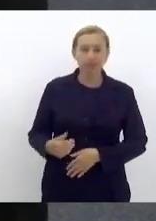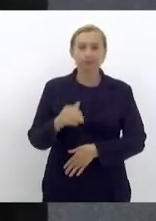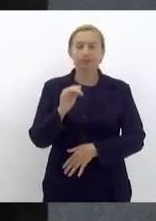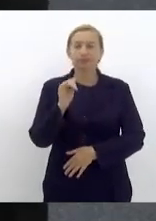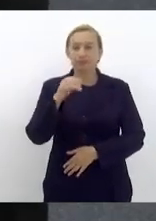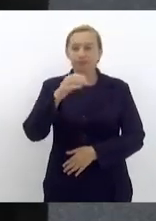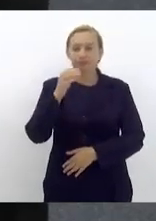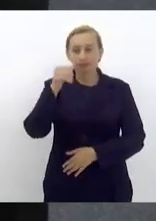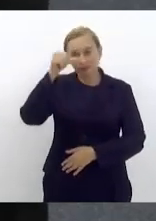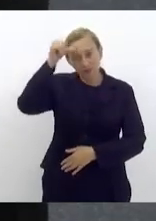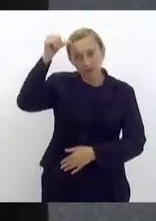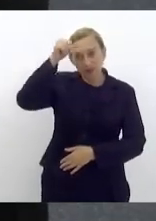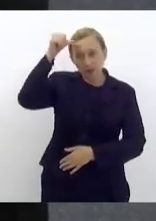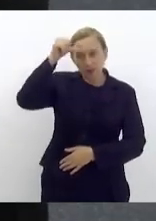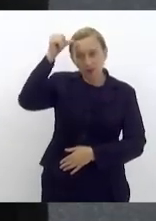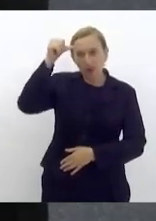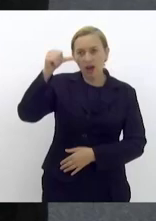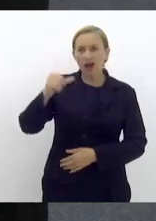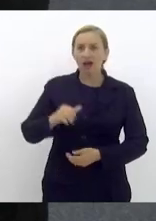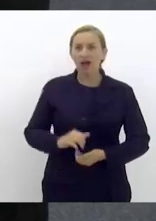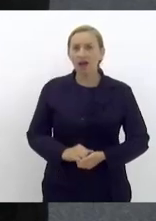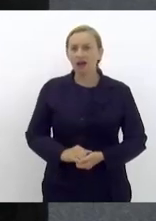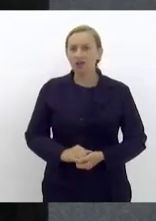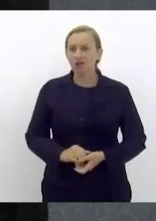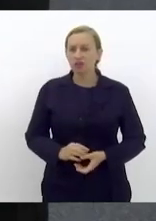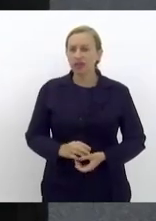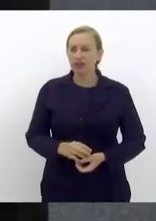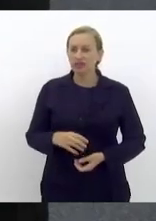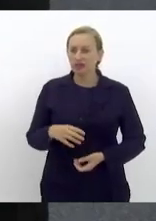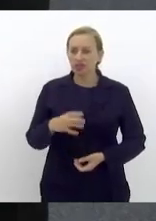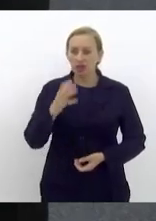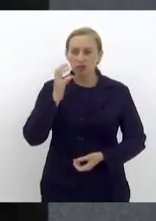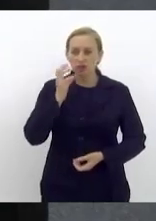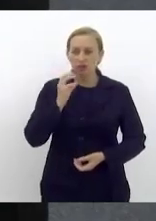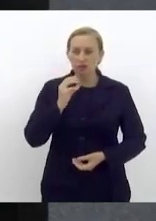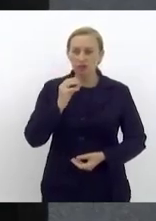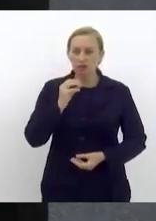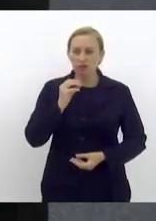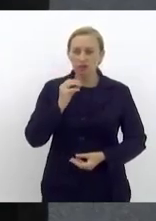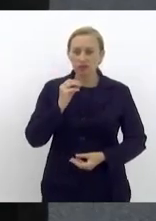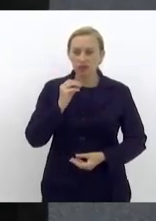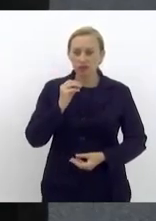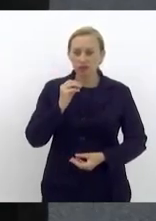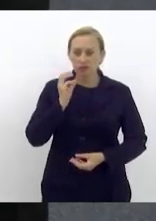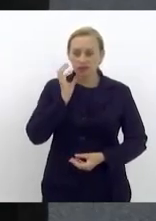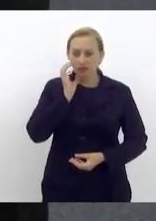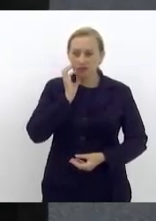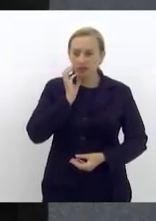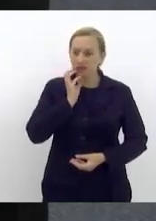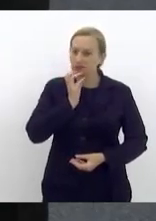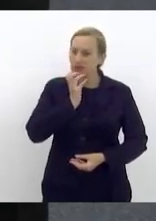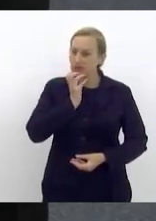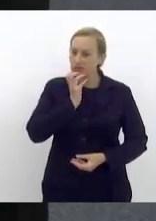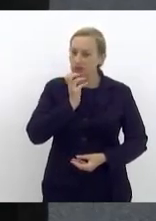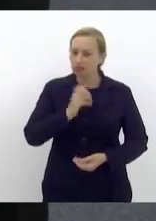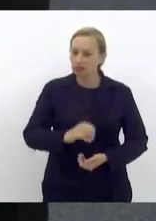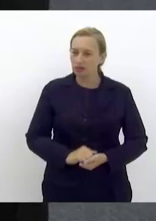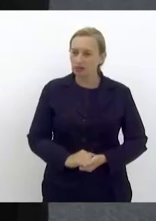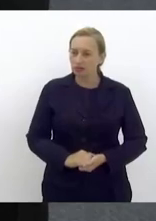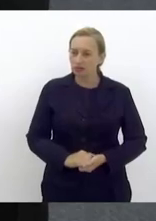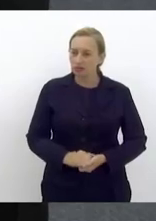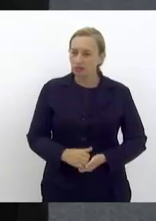e eu tive a oportunidade, deputada Marina, quando ela me perguntou, né, se eu queria fazer alguma sugestão, a